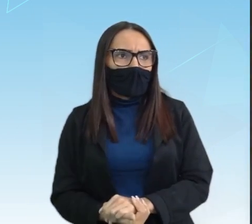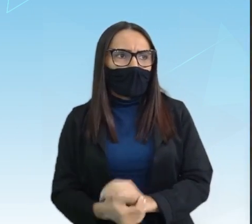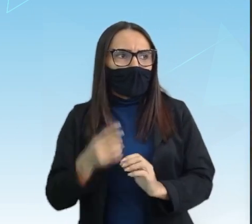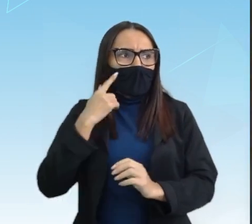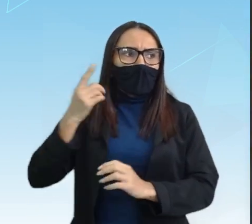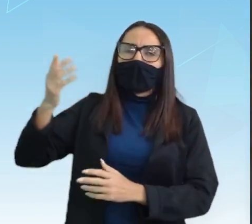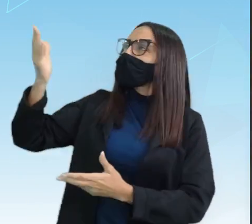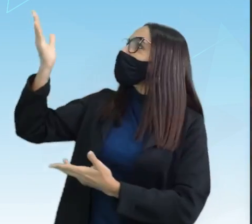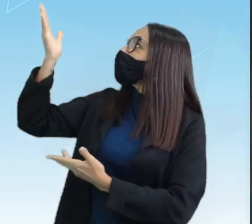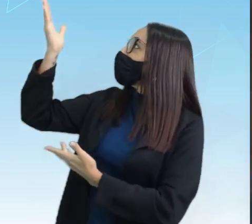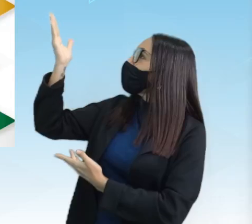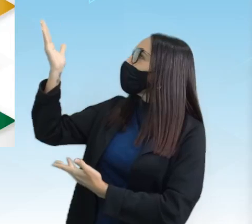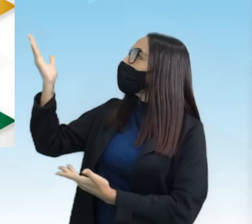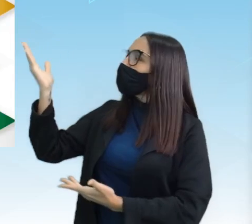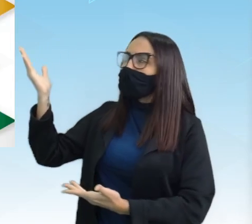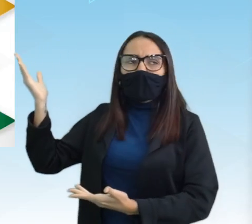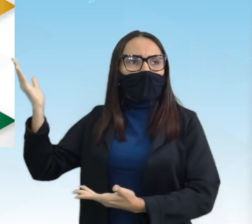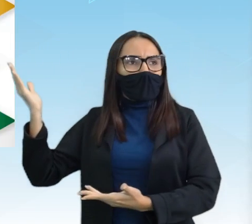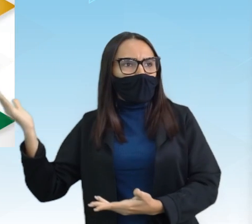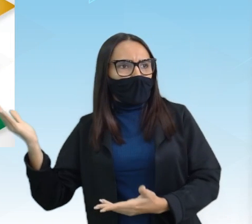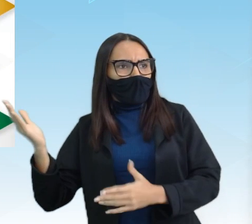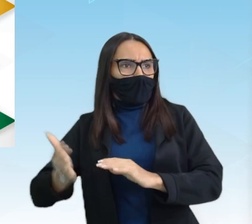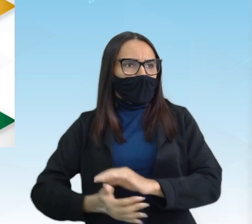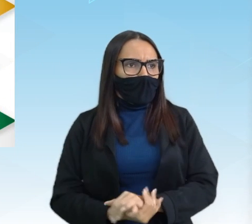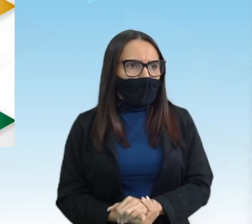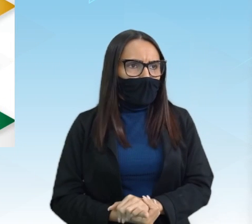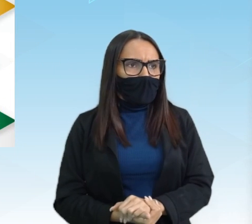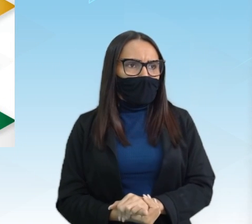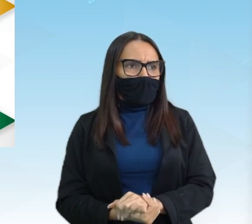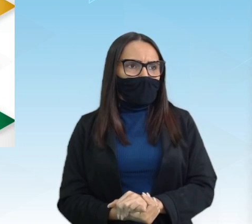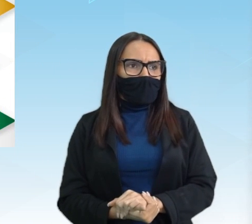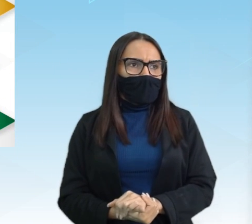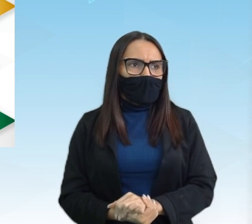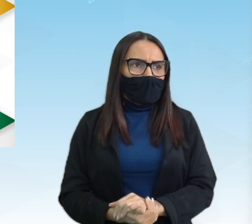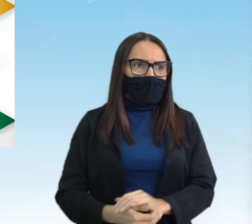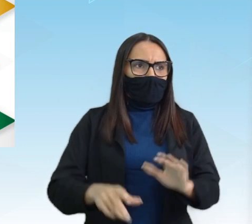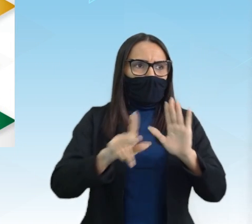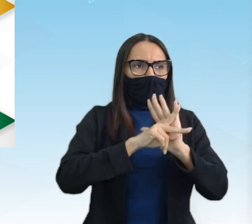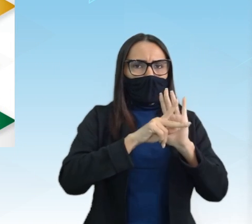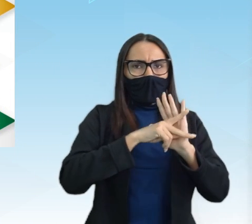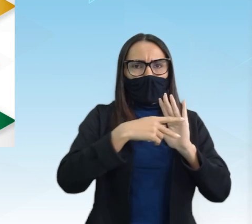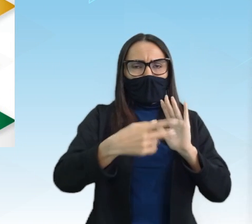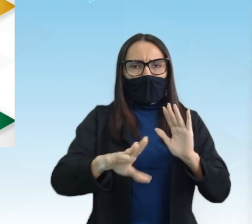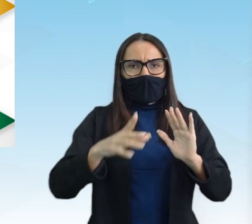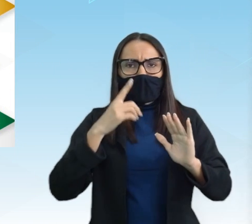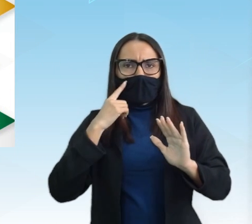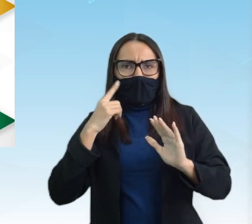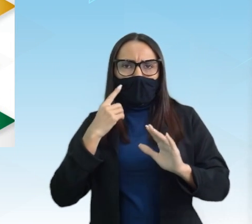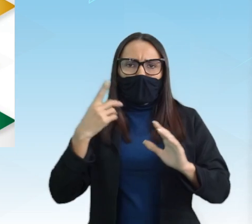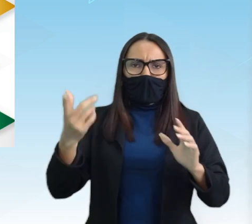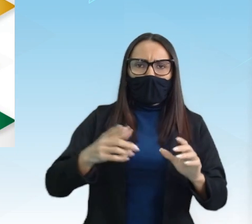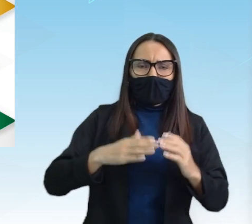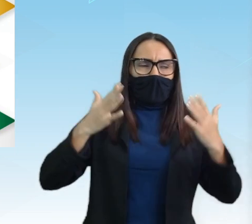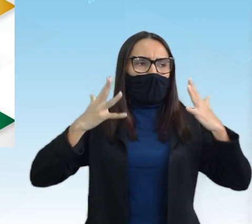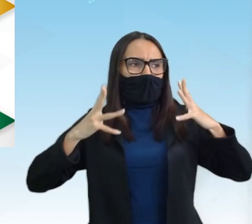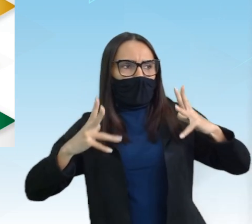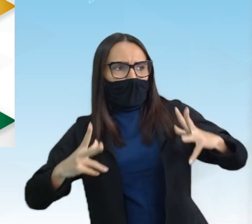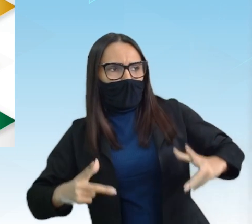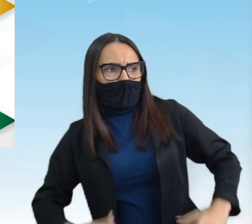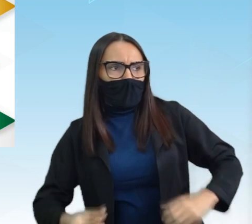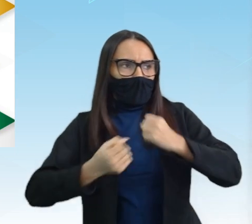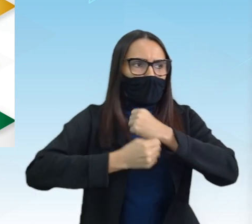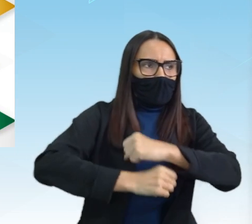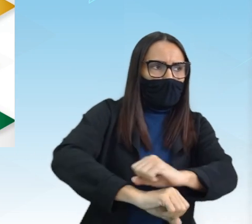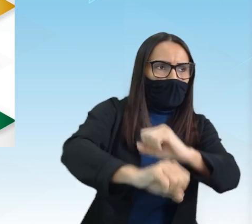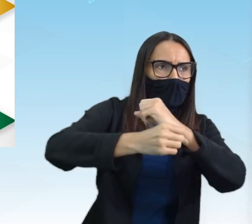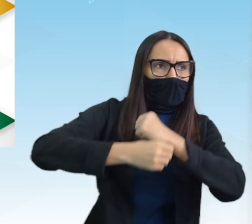Veja aí, sistema de intensivo de mão de obra. O próprio agricultor tá lá fazendo a limpeza, tá tirando as coisinhas,